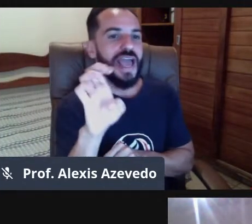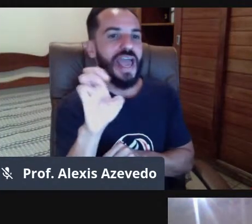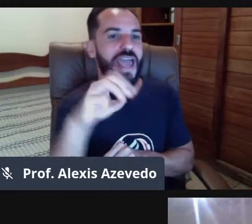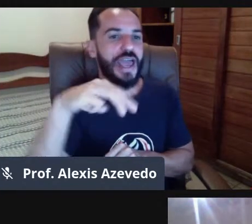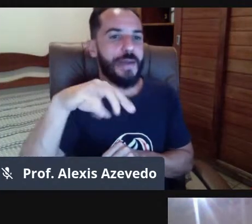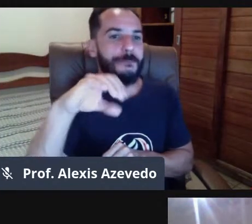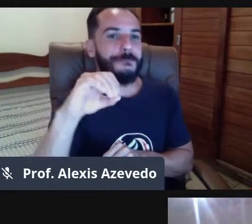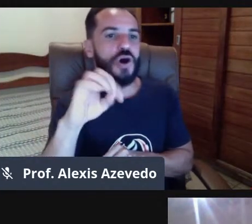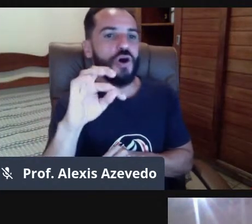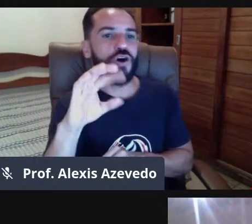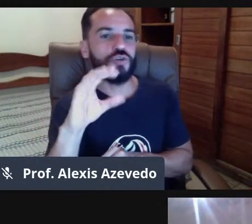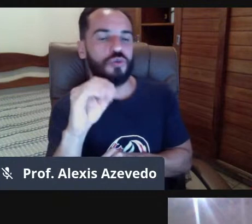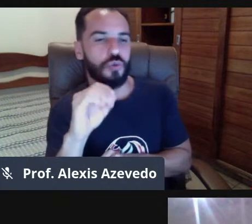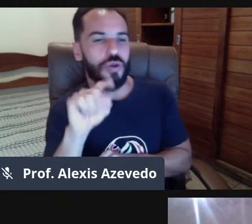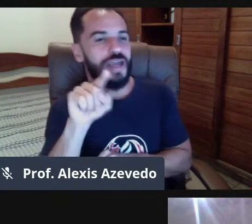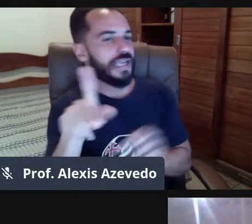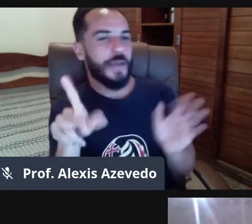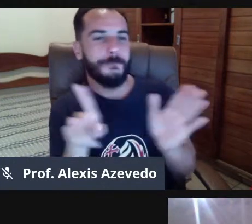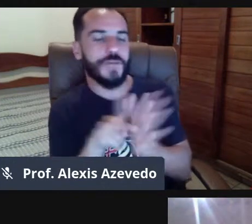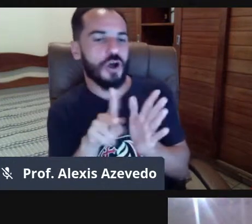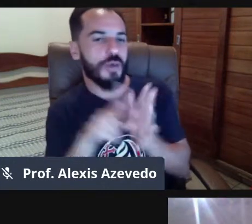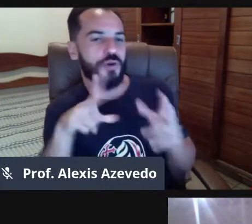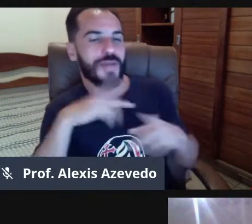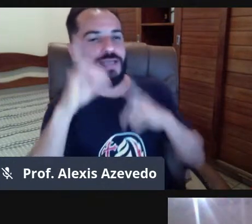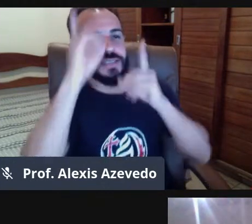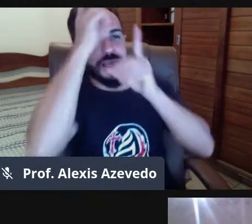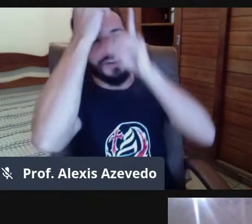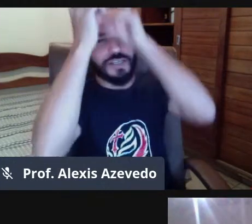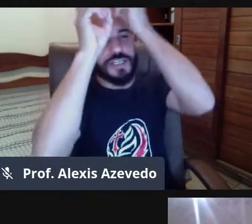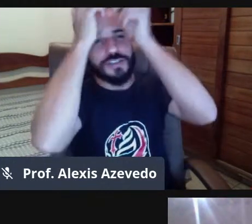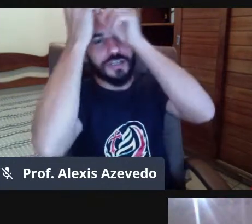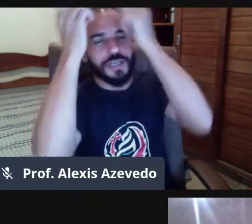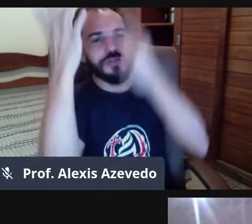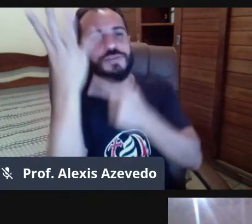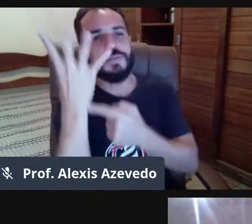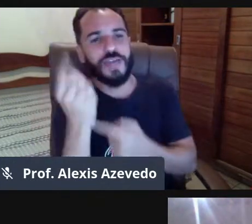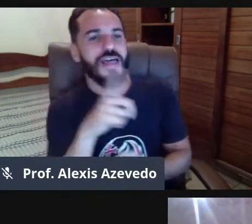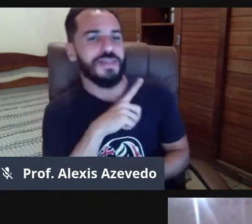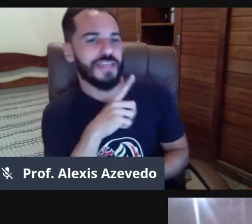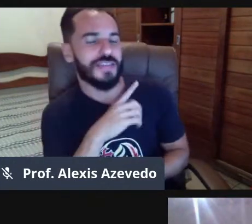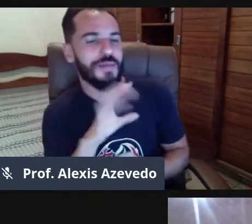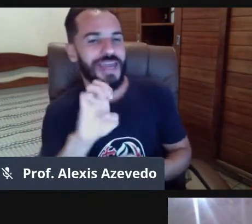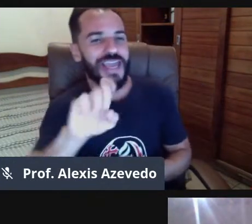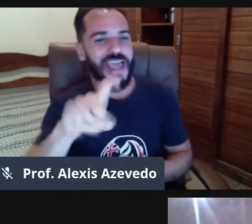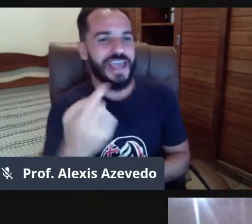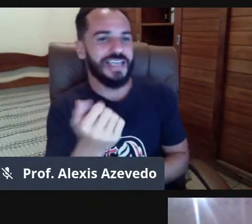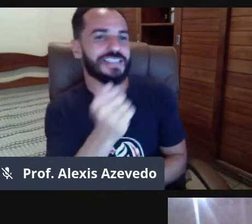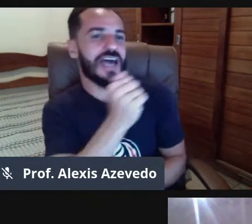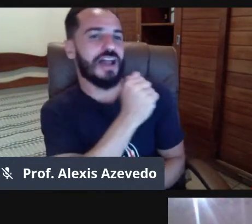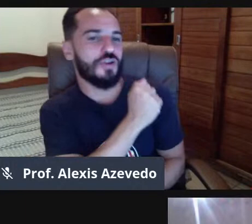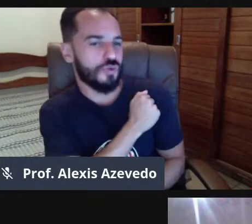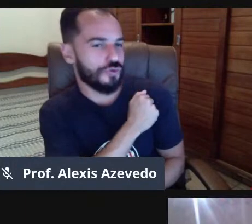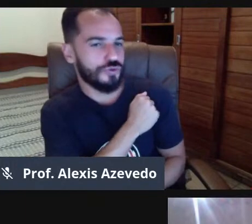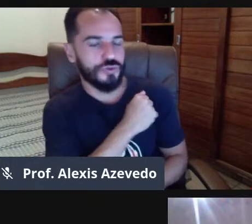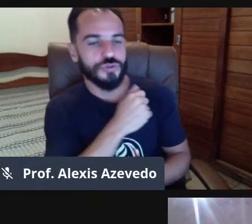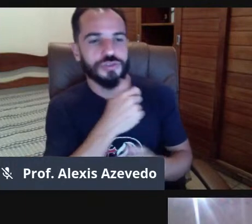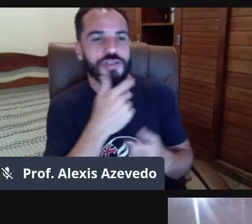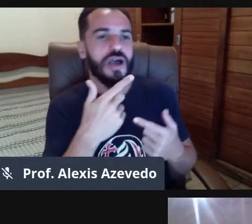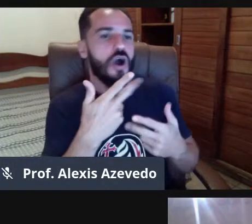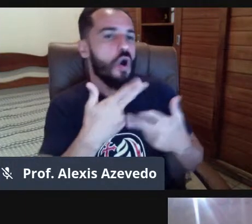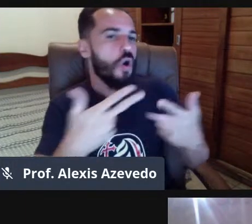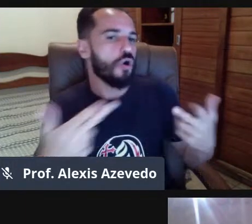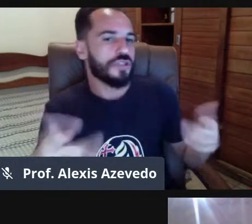é o lugar da criação, onde entram outros alunos, ex-alunos, pessoas que já